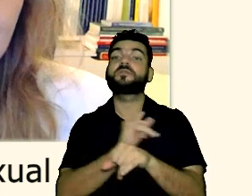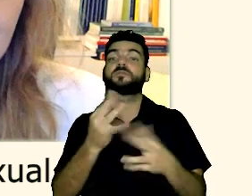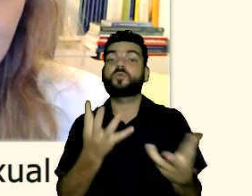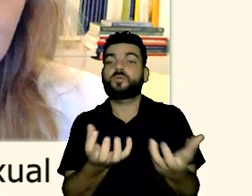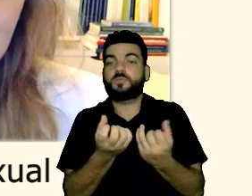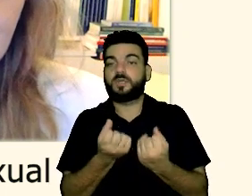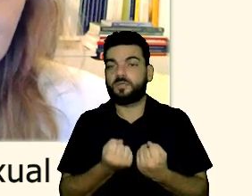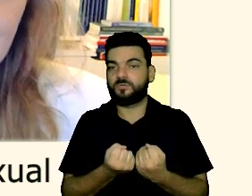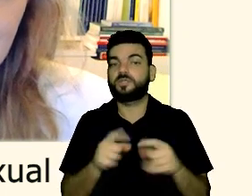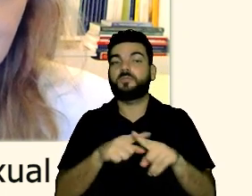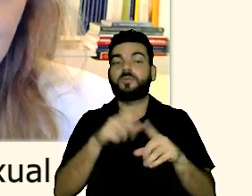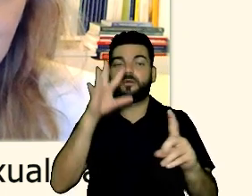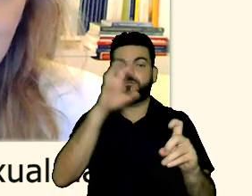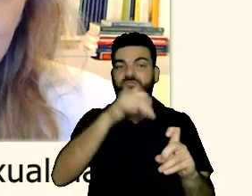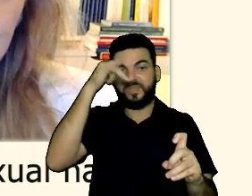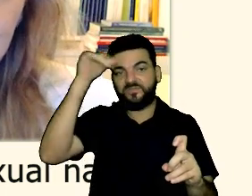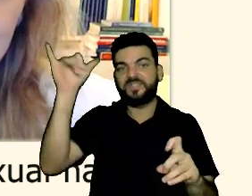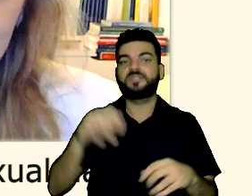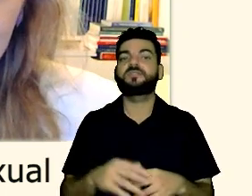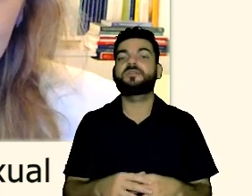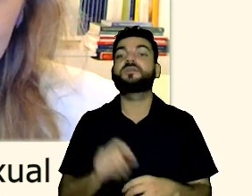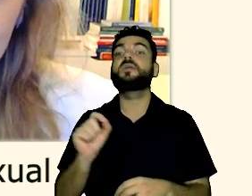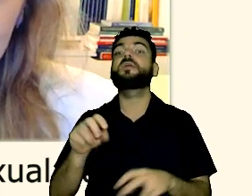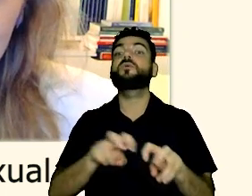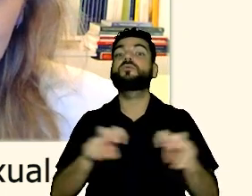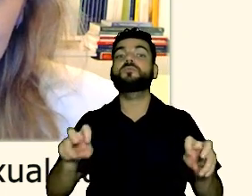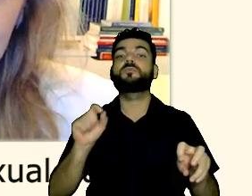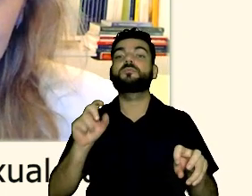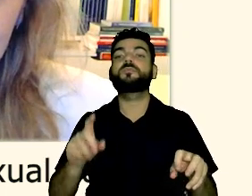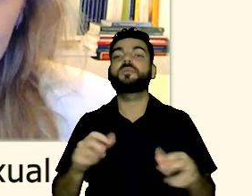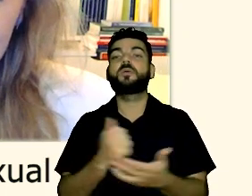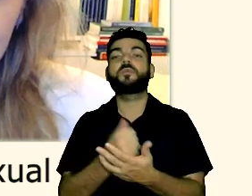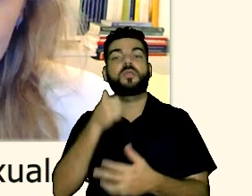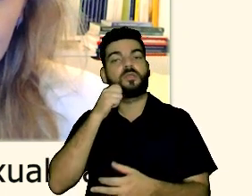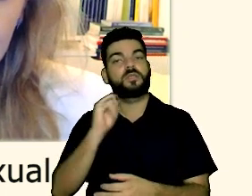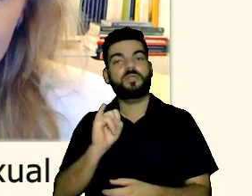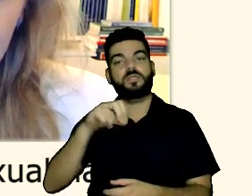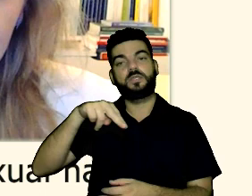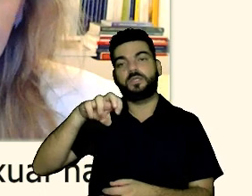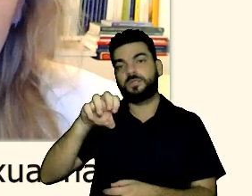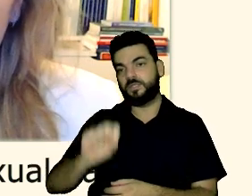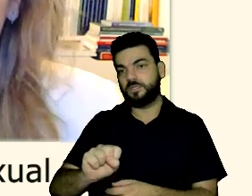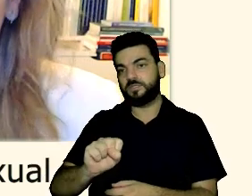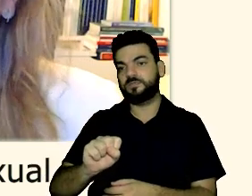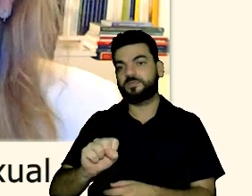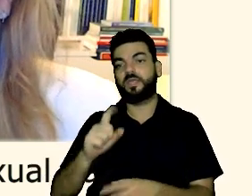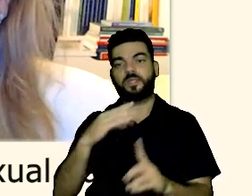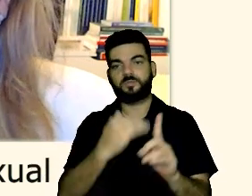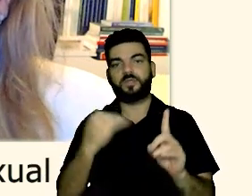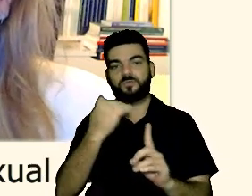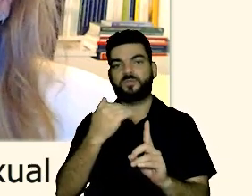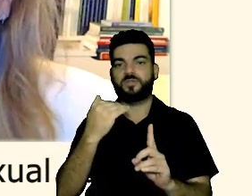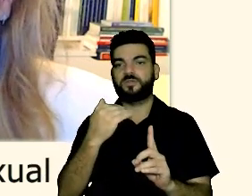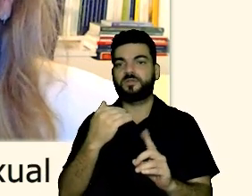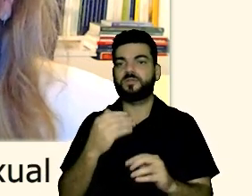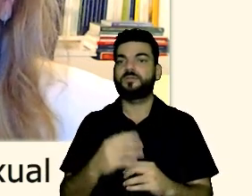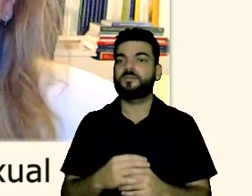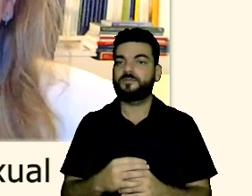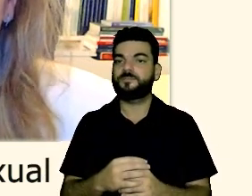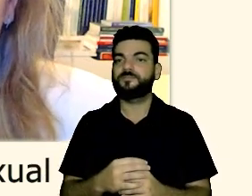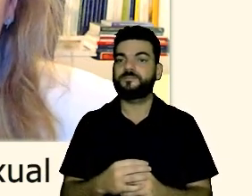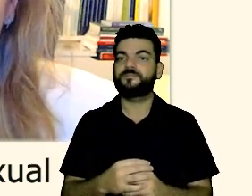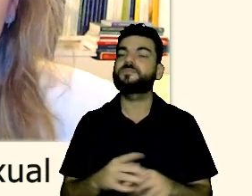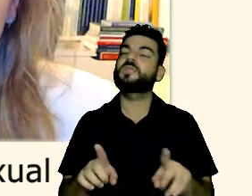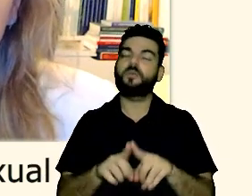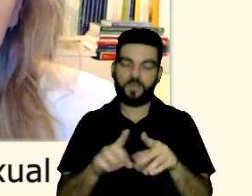né? Amanhã nós teremos como tema dos painéis da tarde, né? Os meios de acolhimento e prevenção.